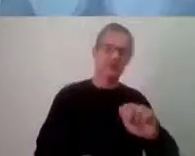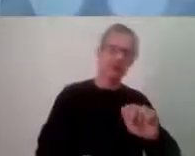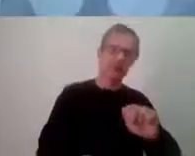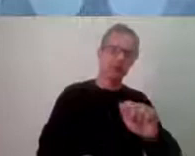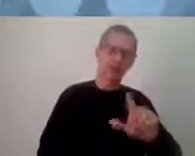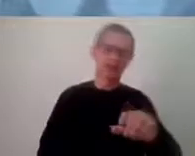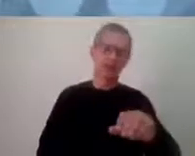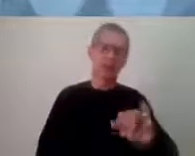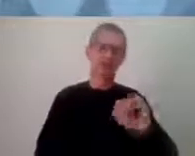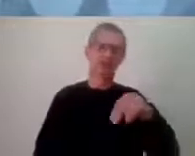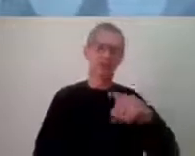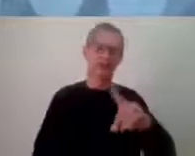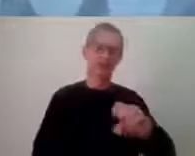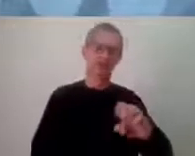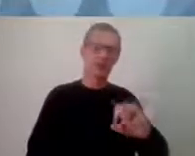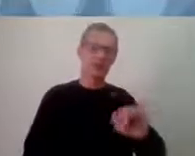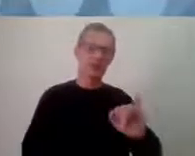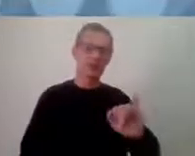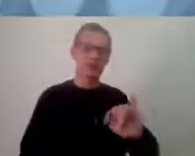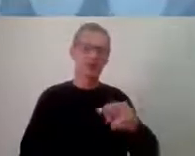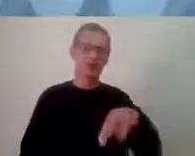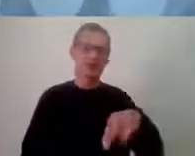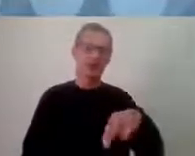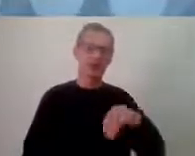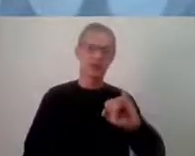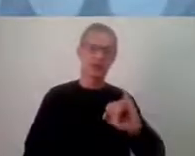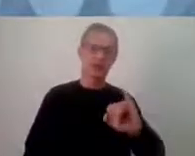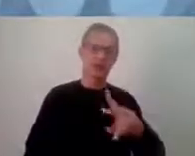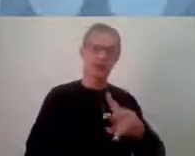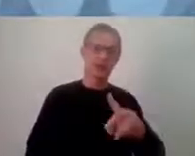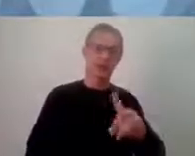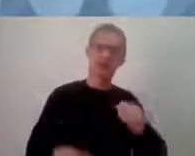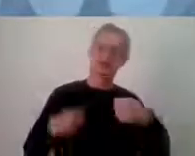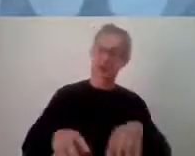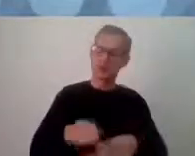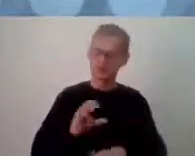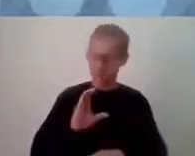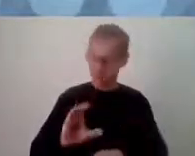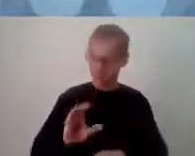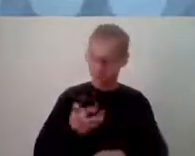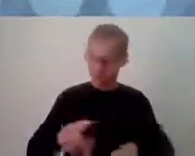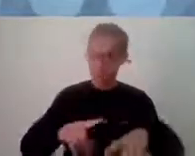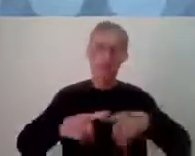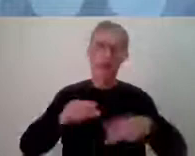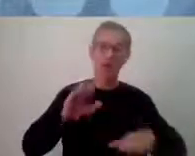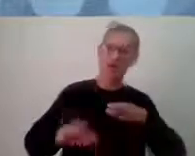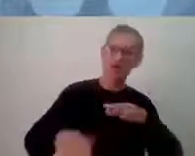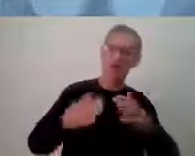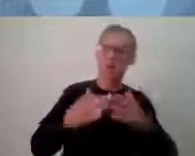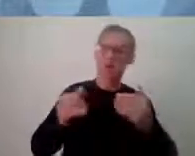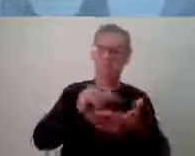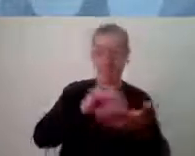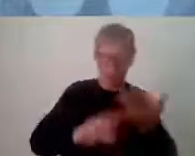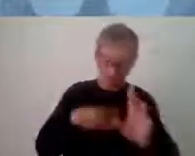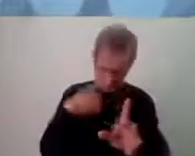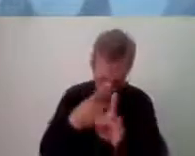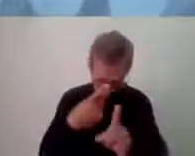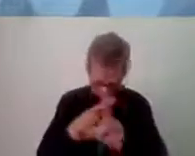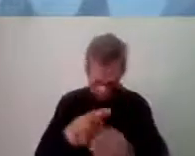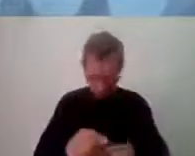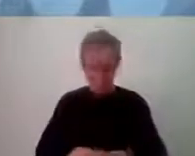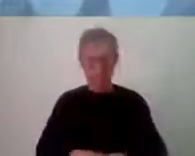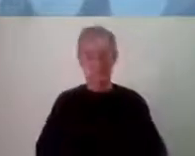tem que colocar mais c. Sempre. Não, depende do que o exercício está te pedindo. Se o exercício te pedir, encontre